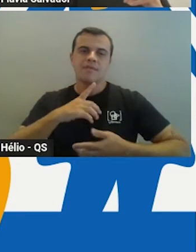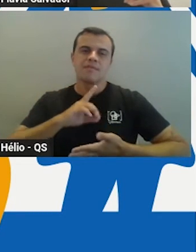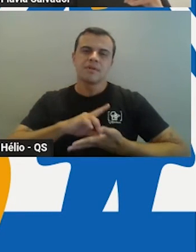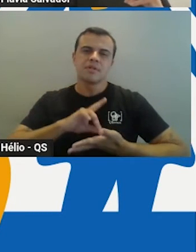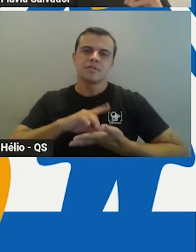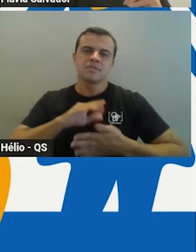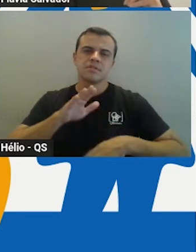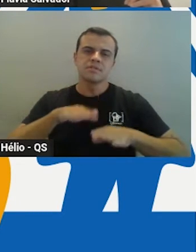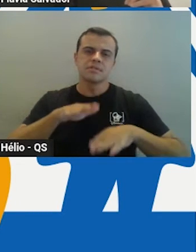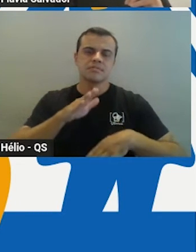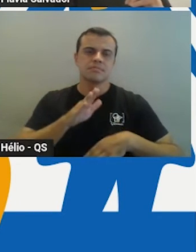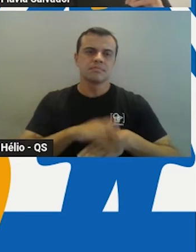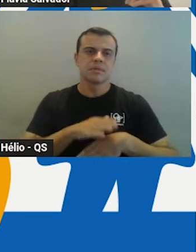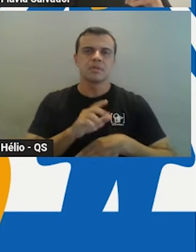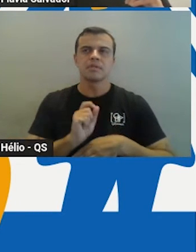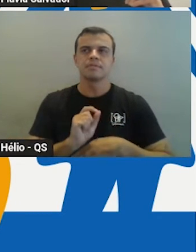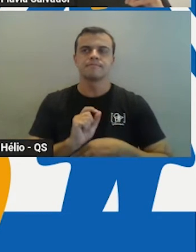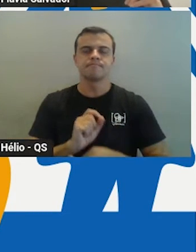o que seja